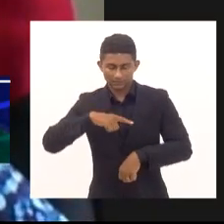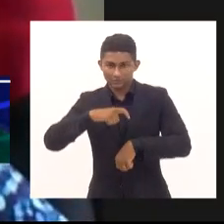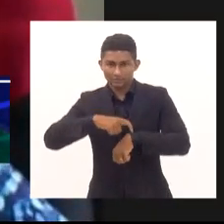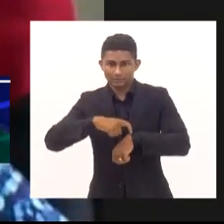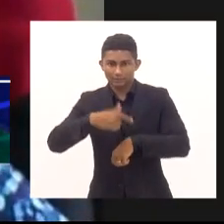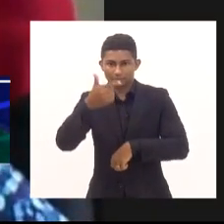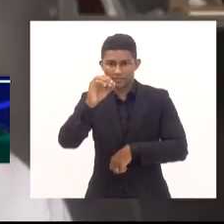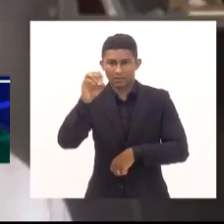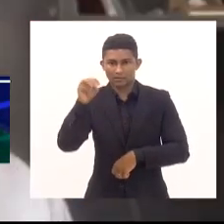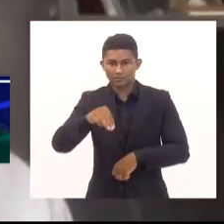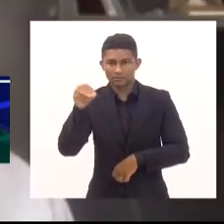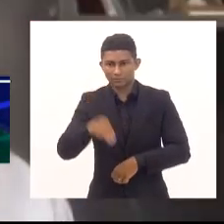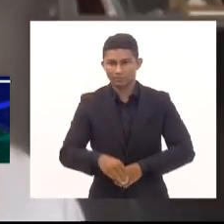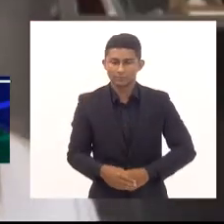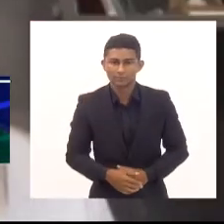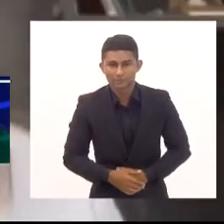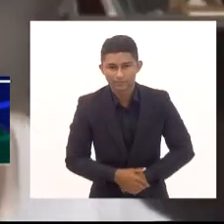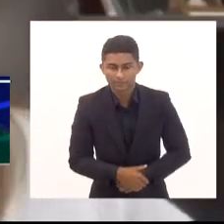sua manifestação.